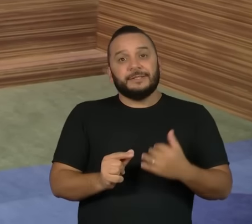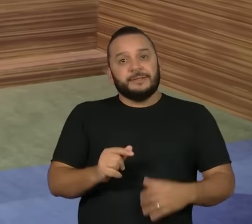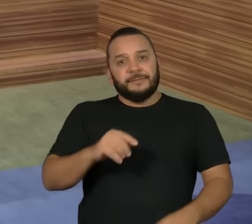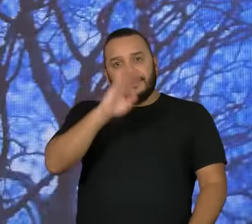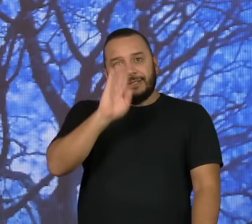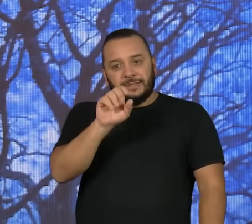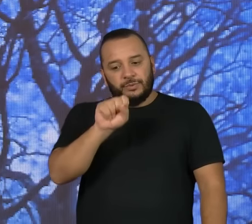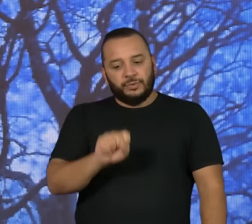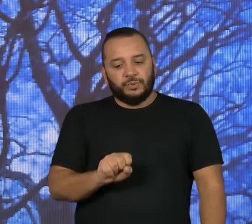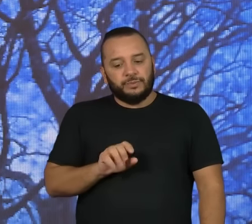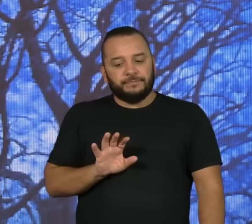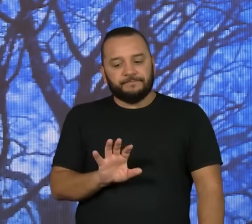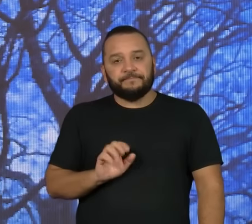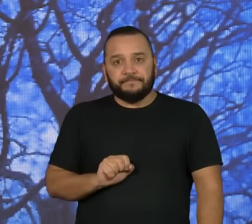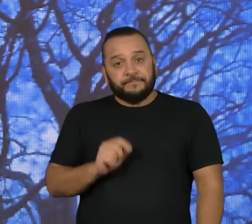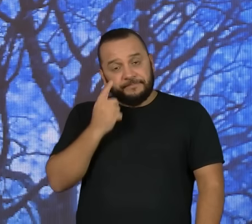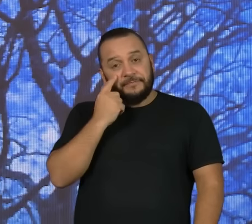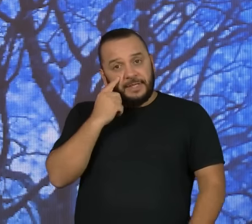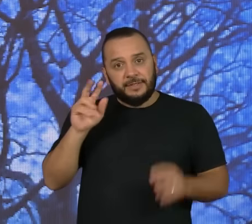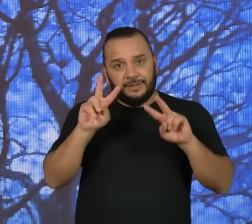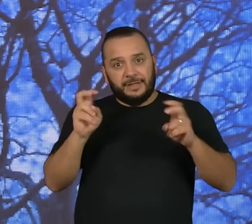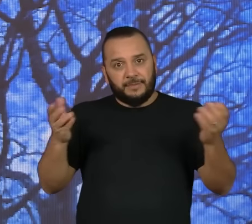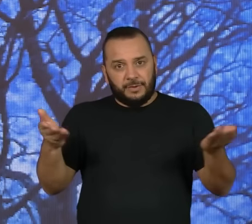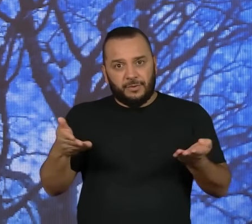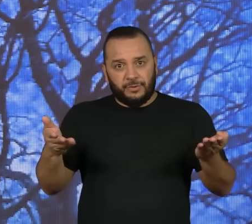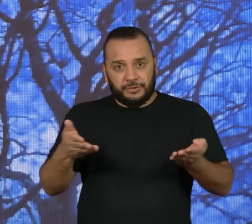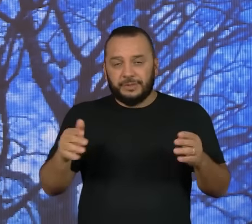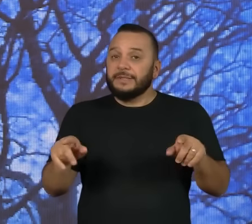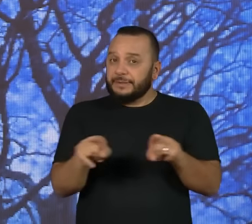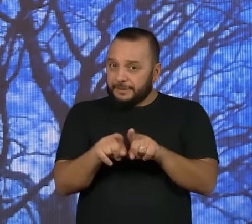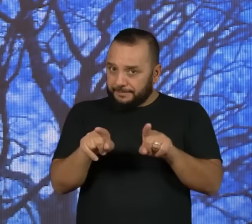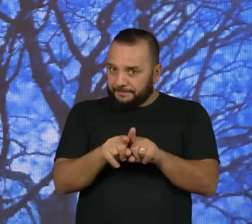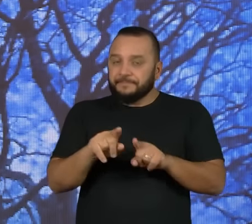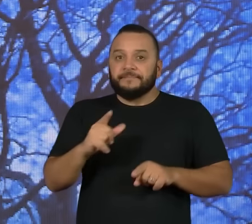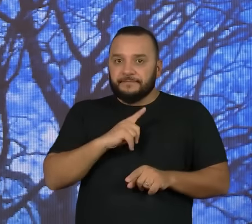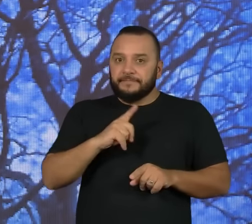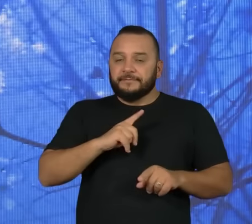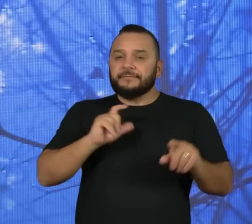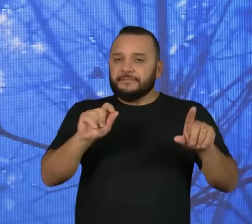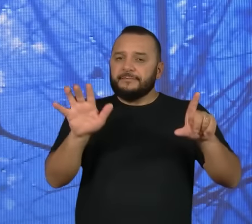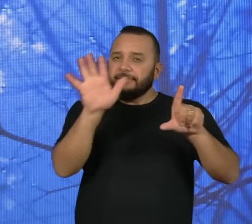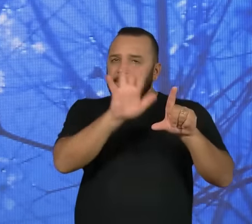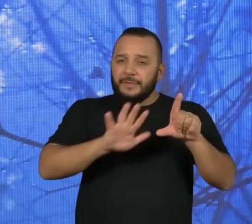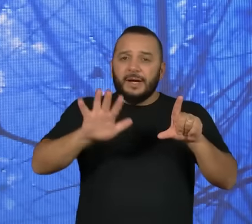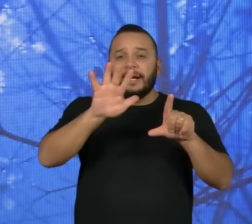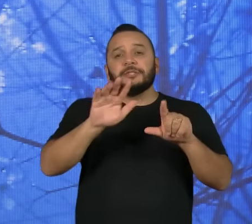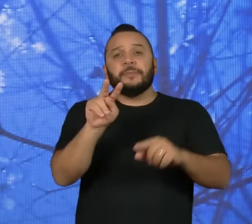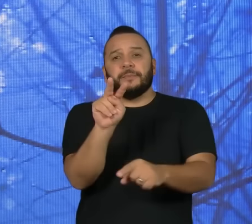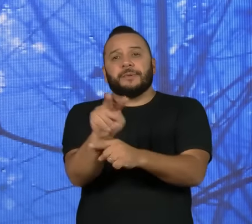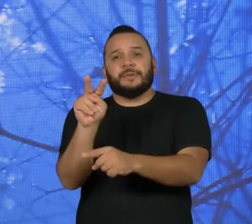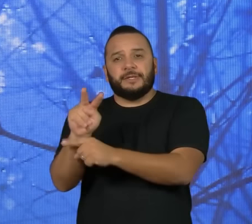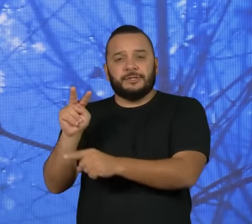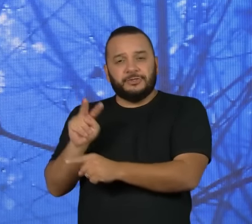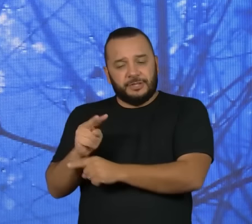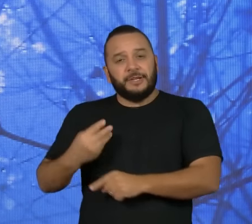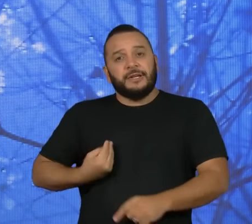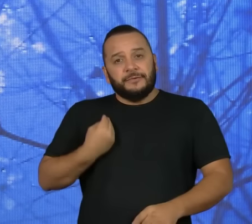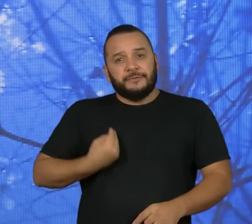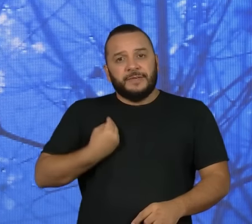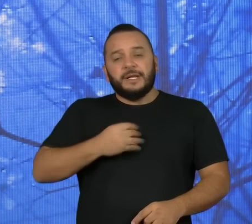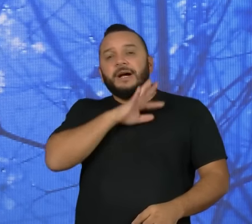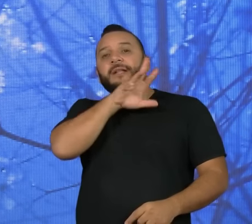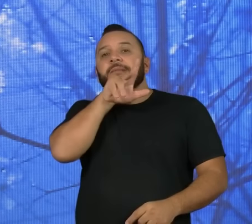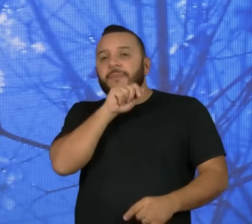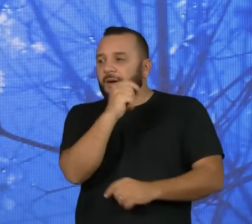Brasil. Vamos aos destaques de hoje. Imagens em defesa da biodiversidade mundial. Começa a nova série